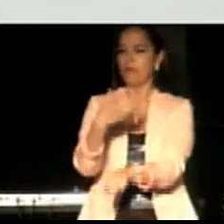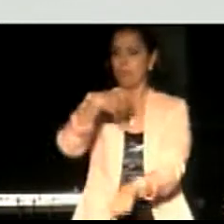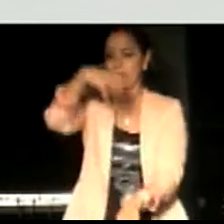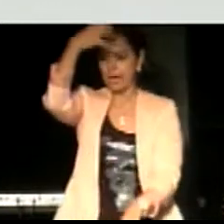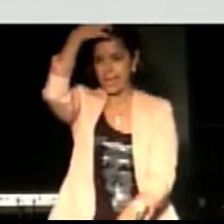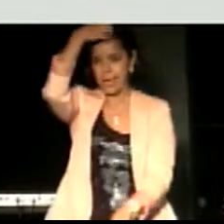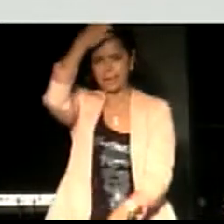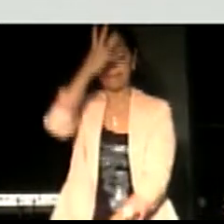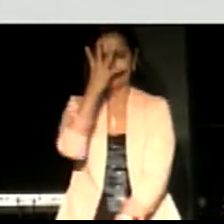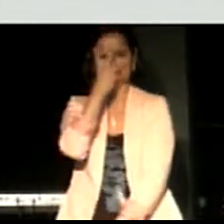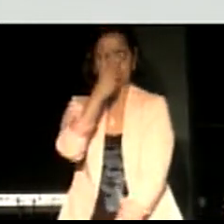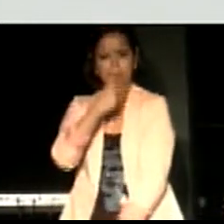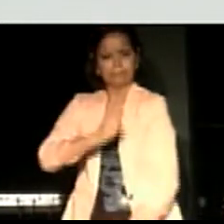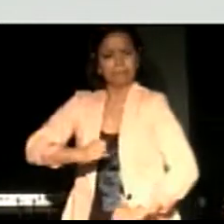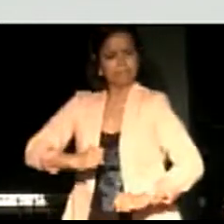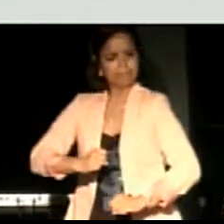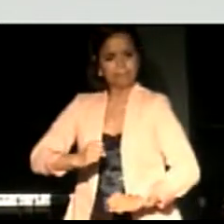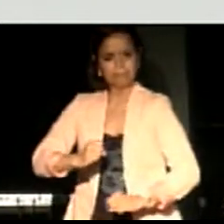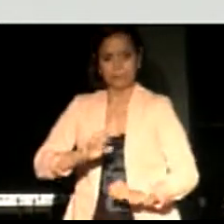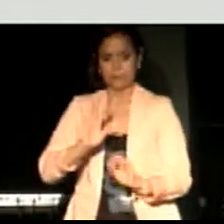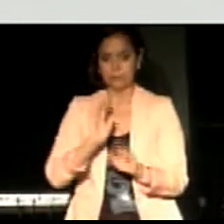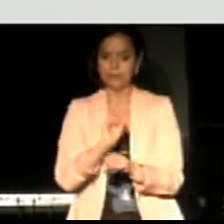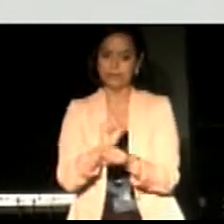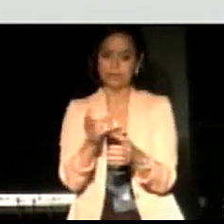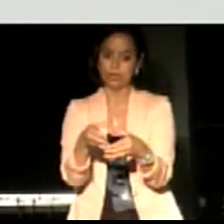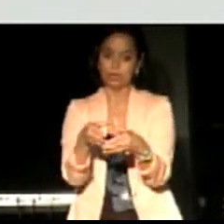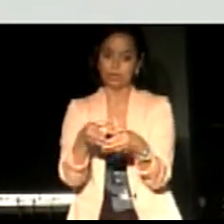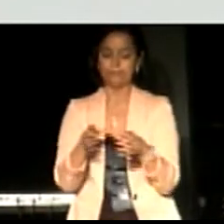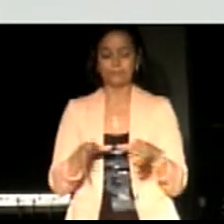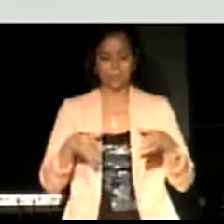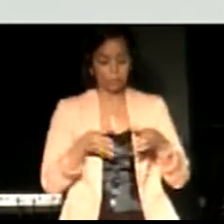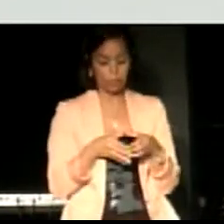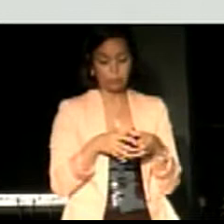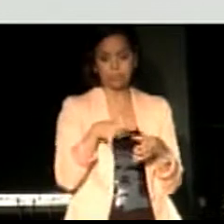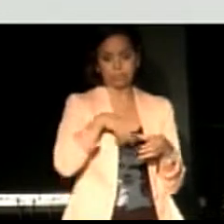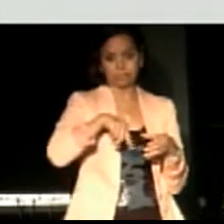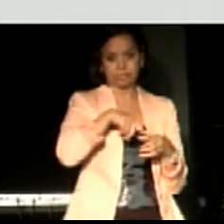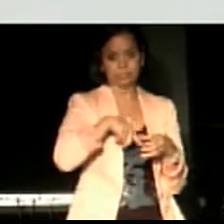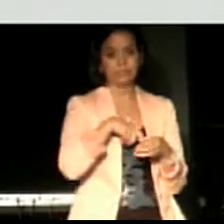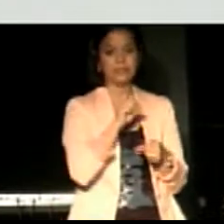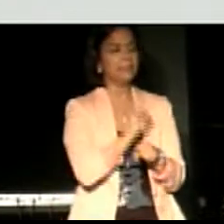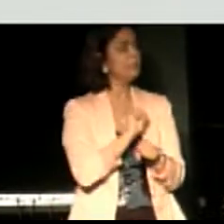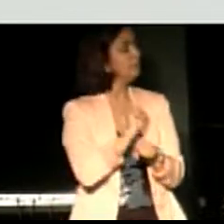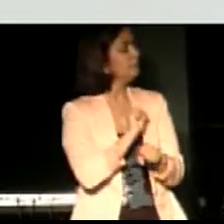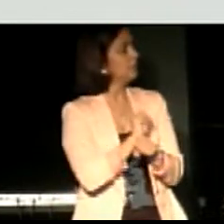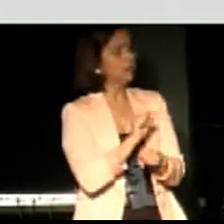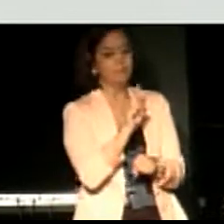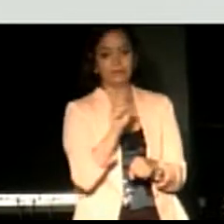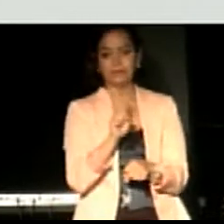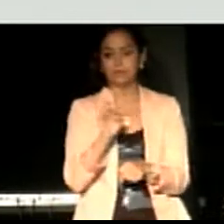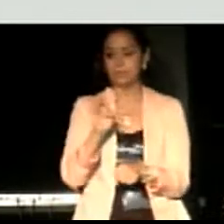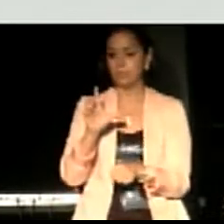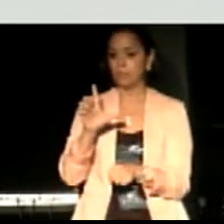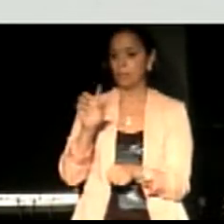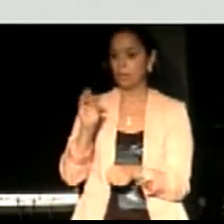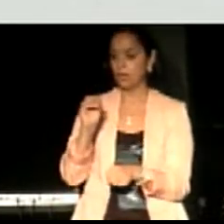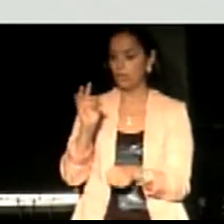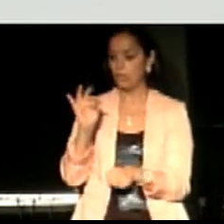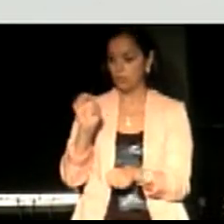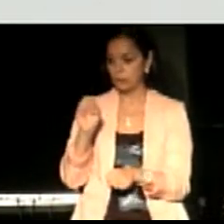contemplativo. E um quarto grupo, o dos zelotes, que eram ativistas,